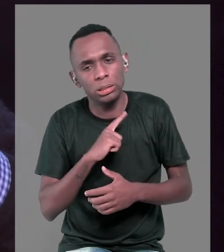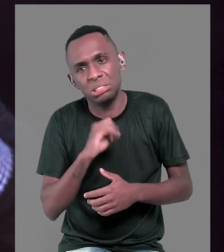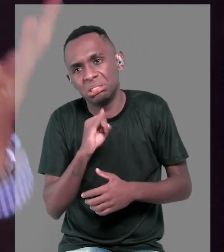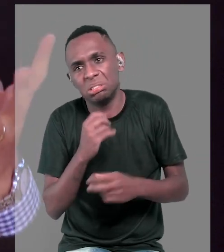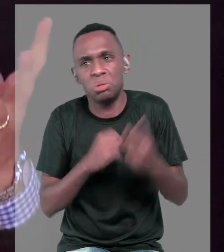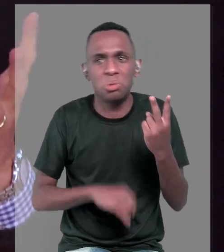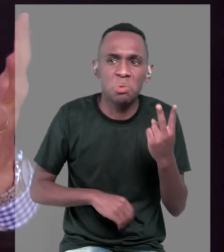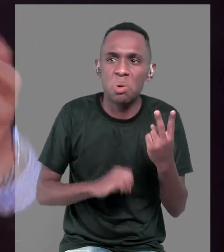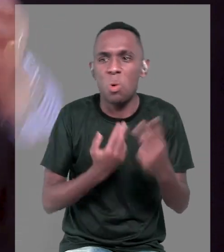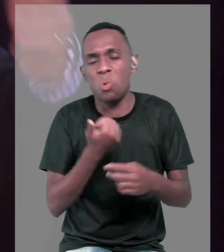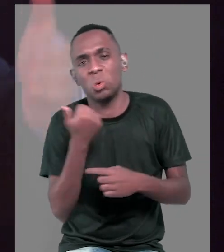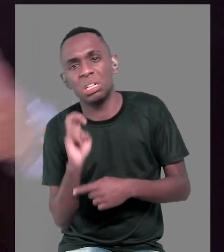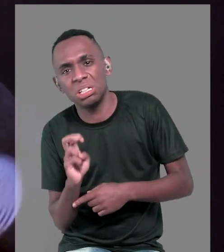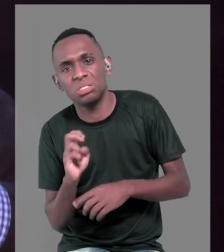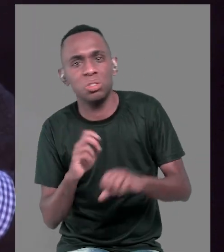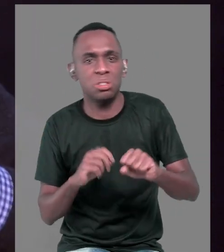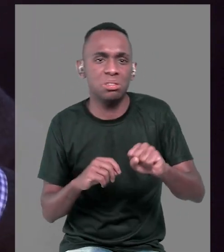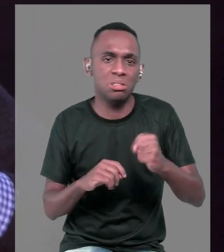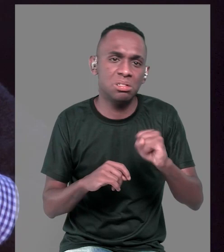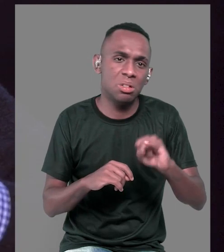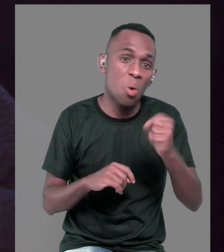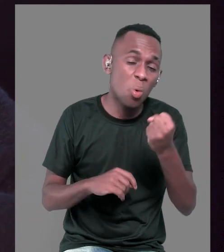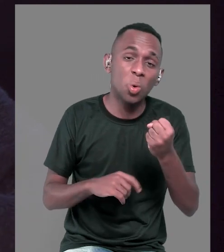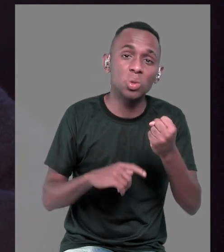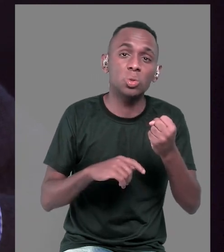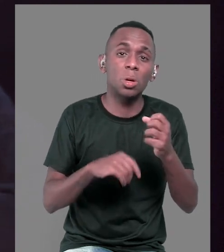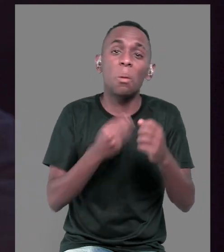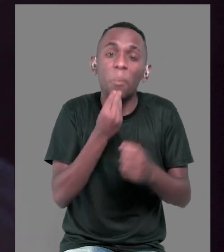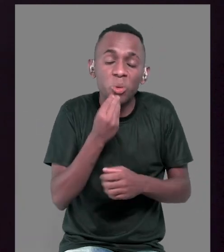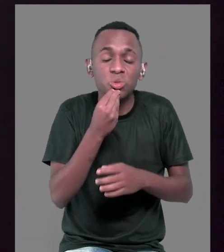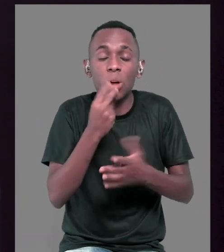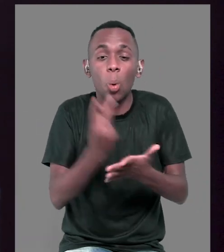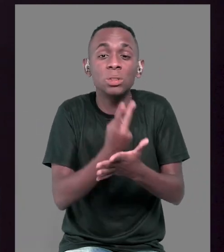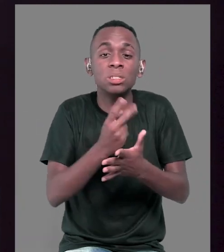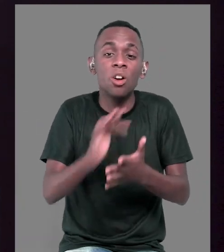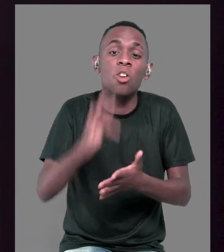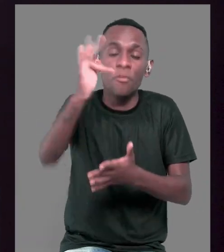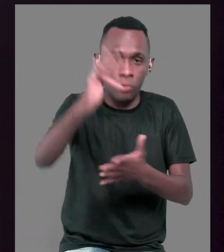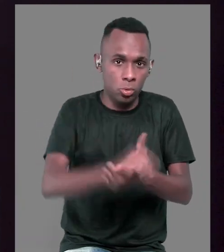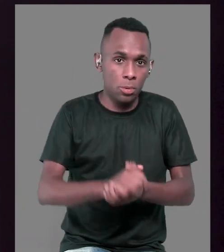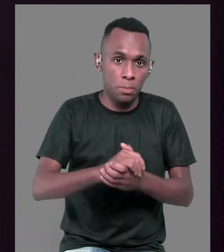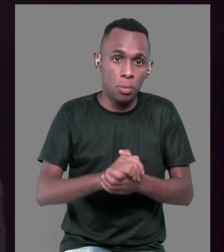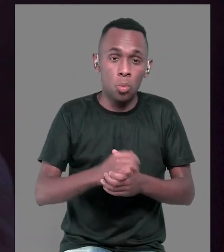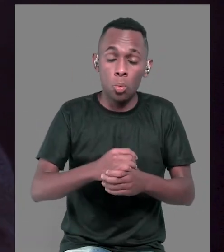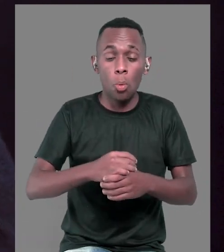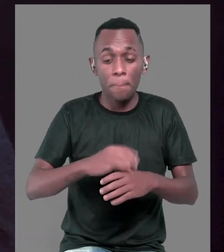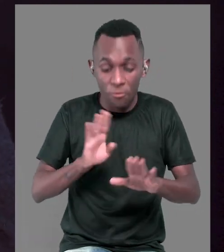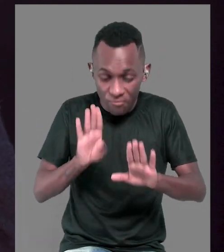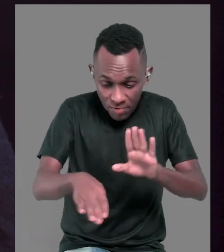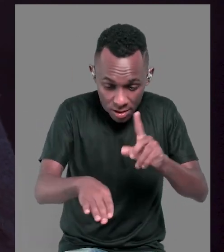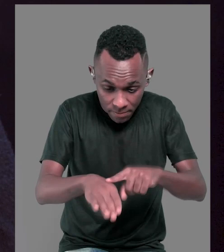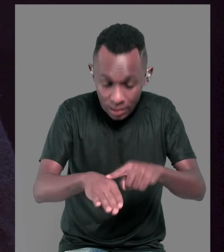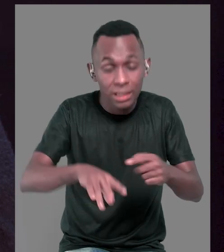8 possibilidades probabilísticas, ela vai... O freio do automóvel decide por nós, né? Agora,